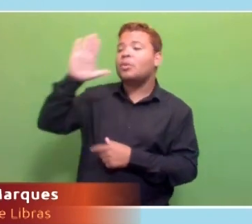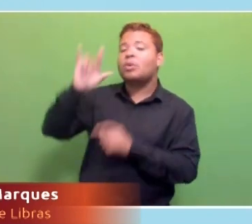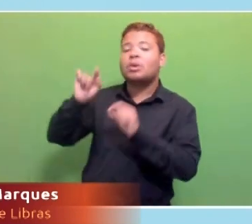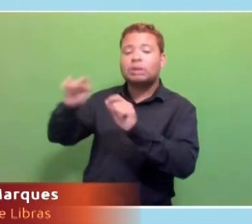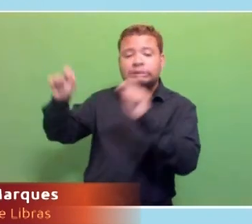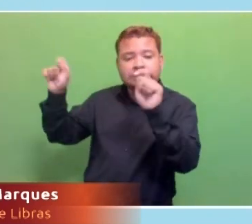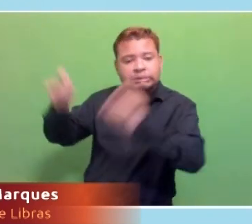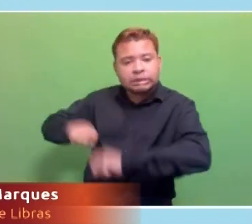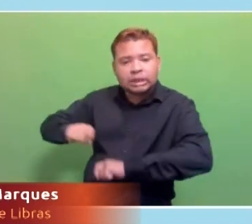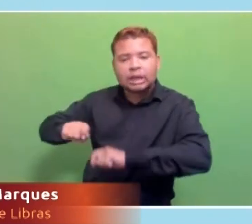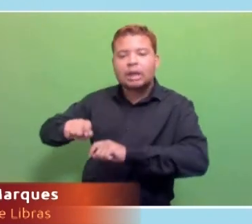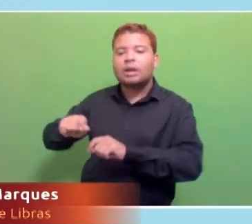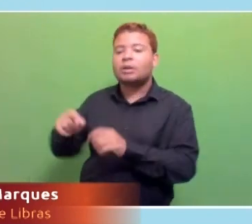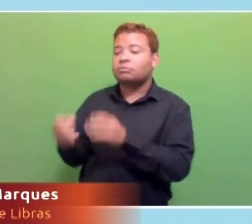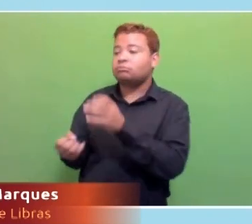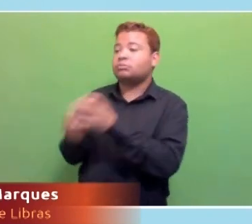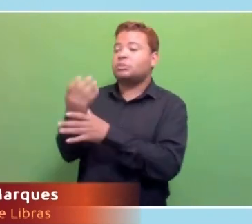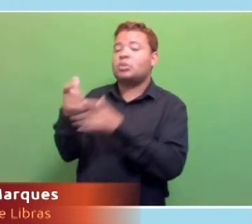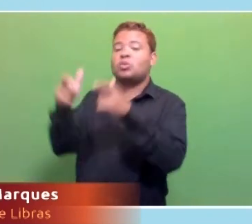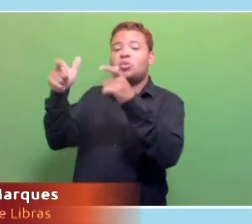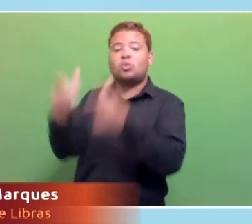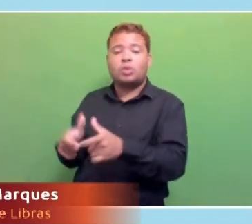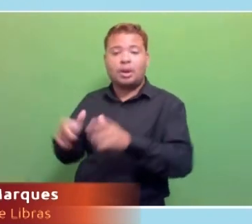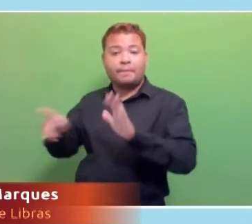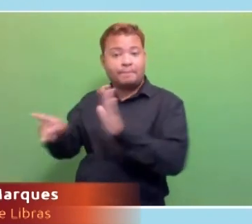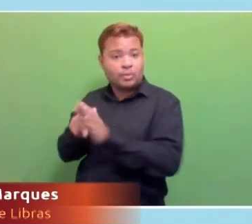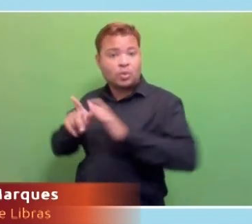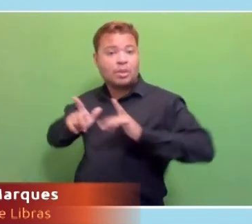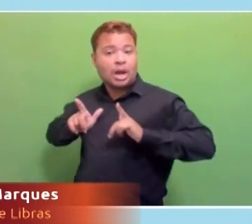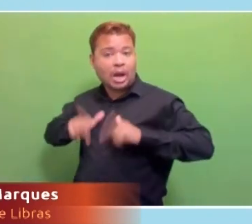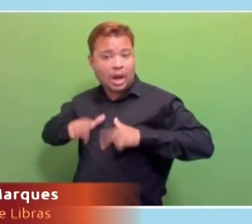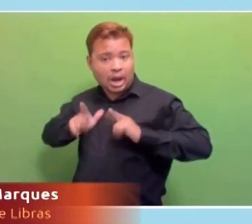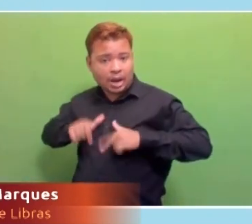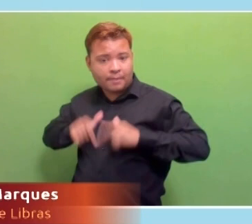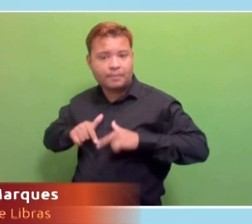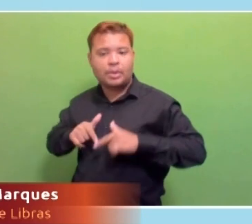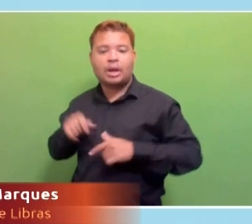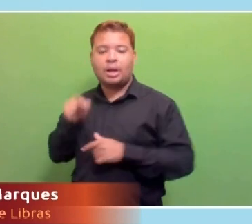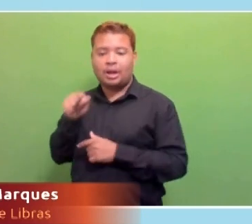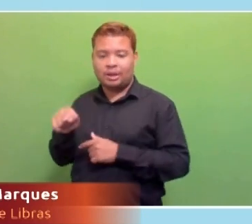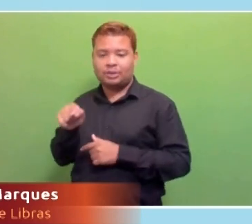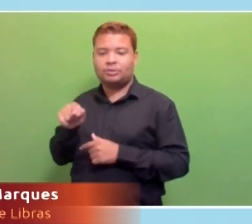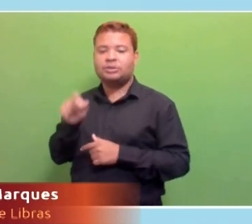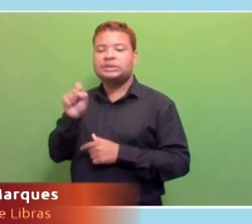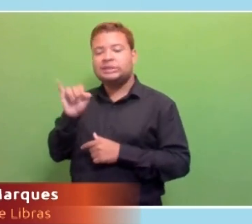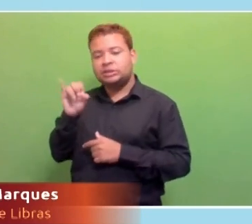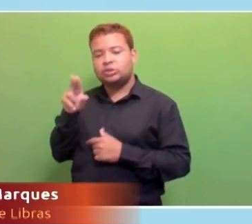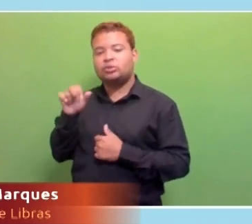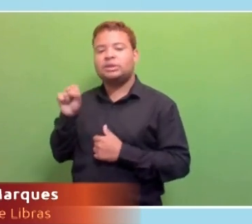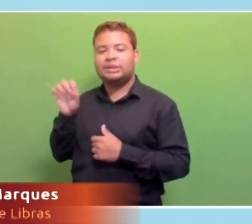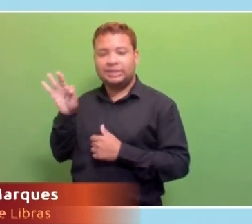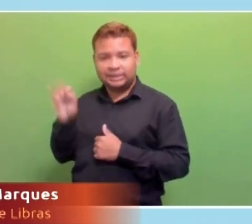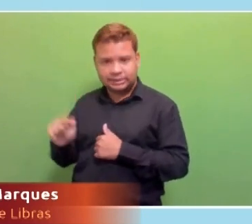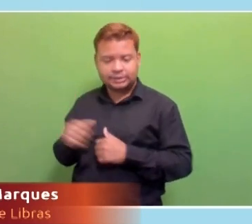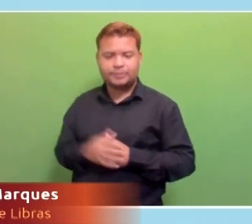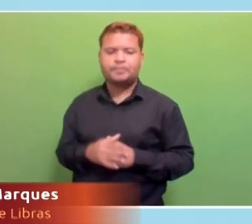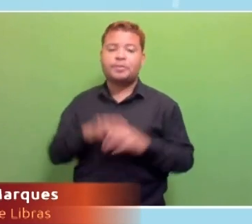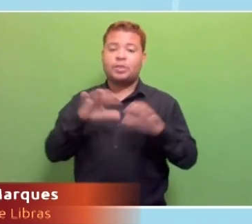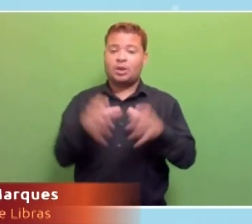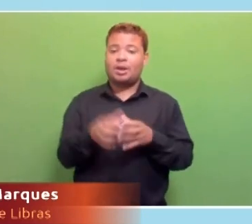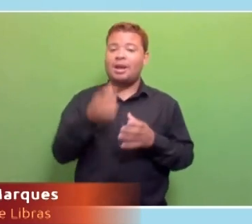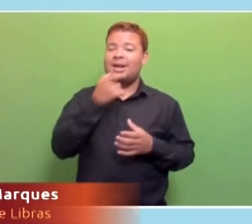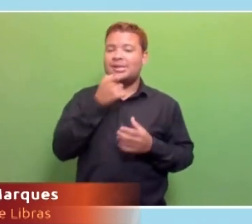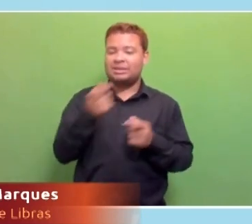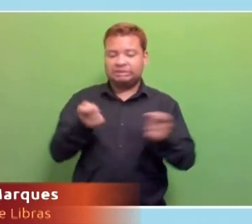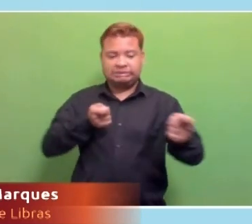um lar hebraico, da população judaica sionista. Então, ao longo da administração britânica, surgiu